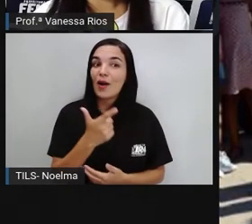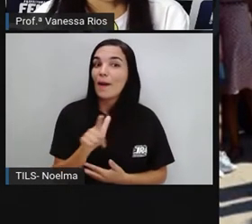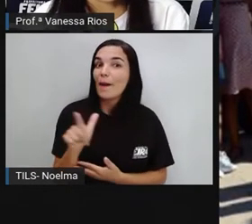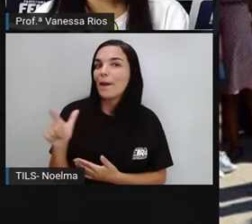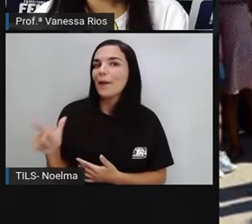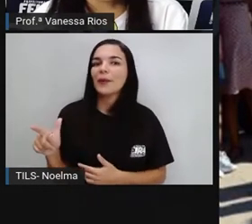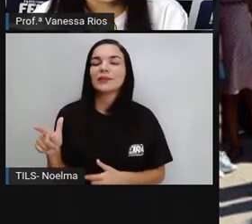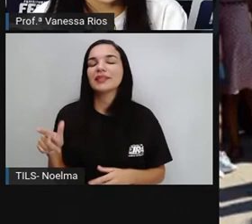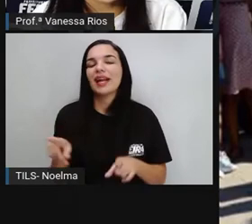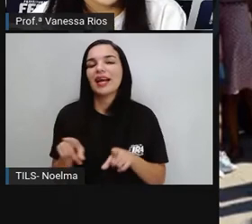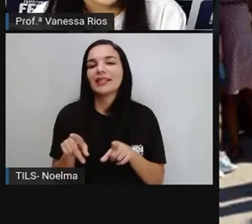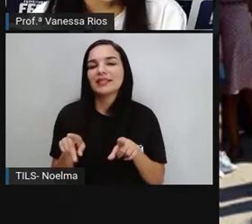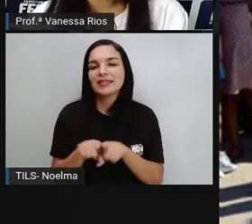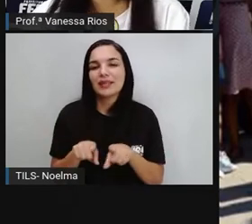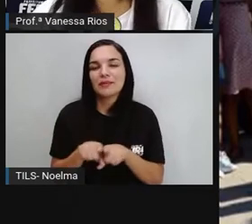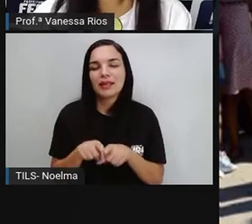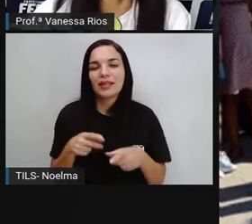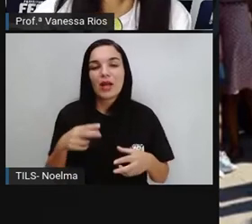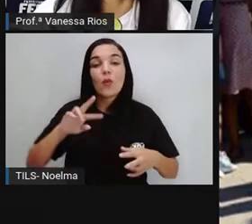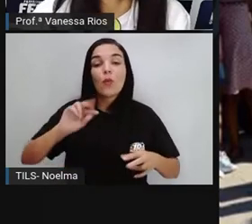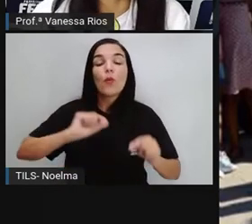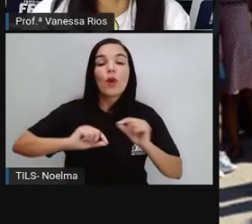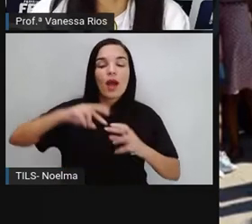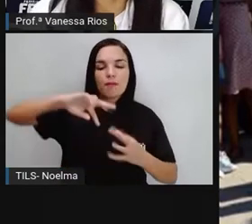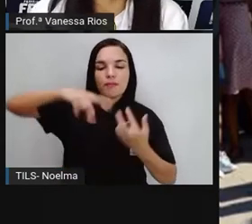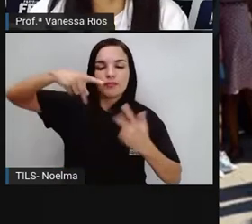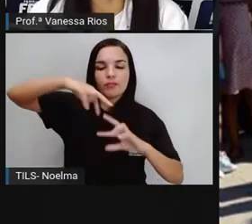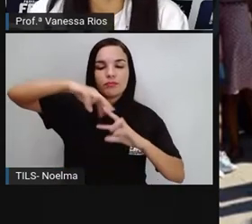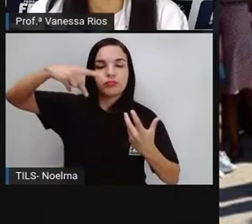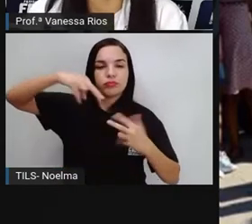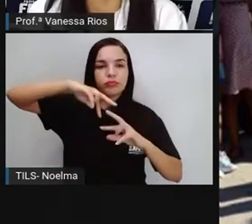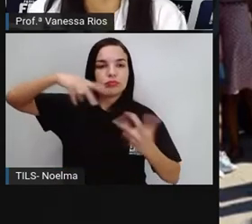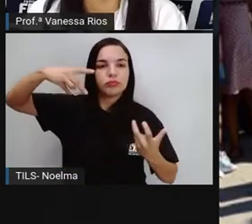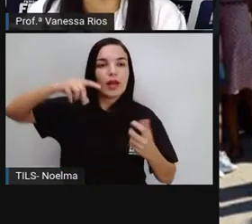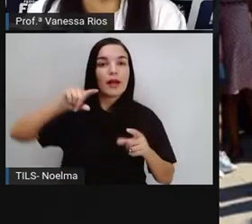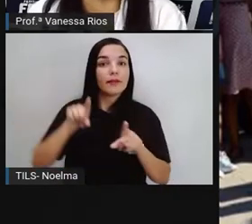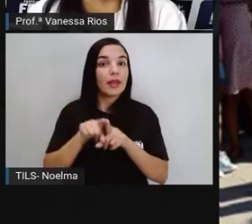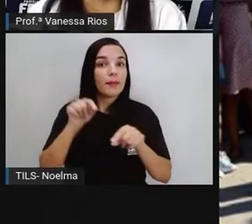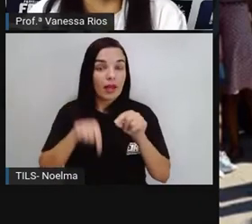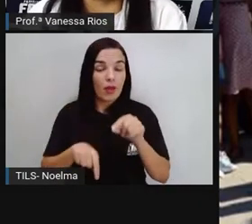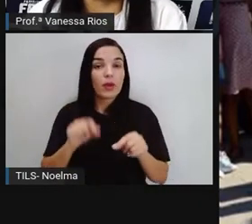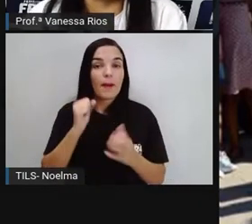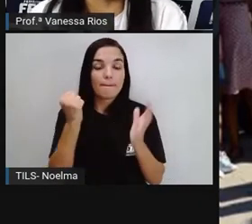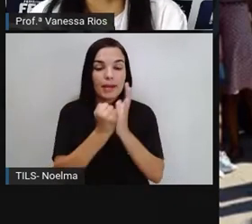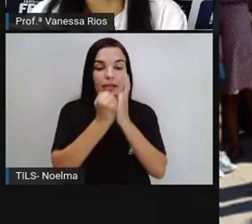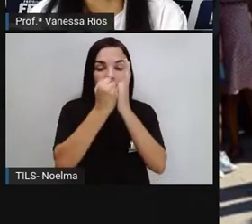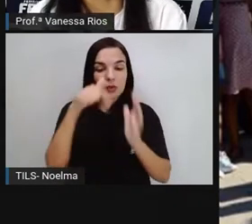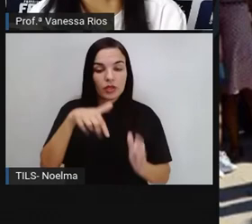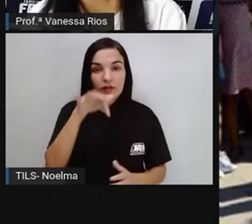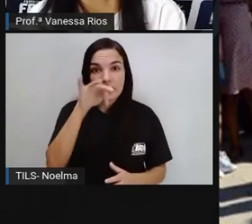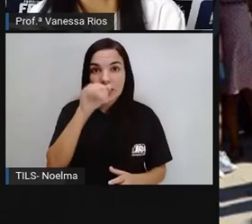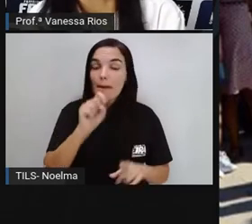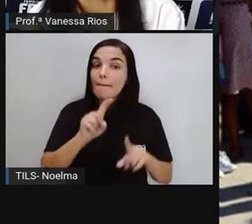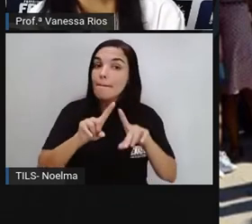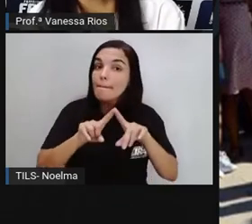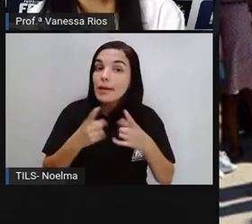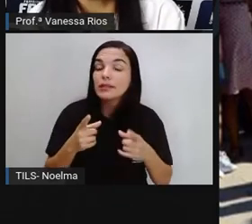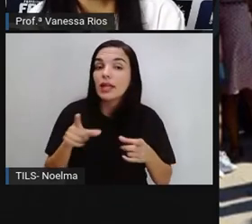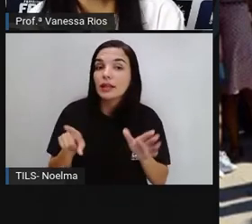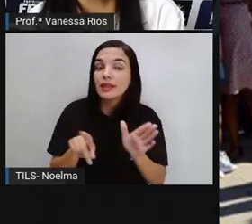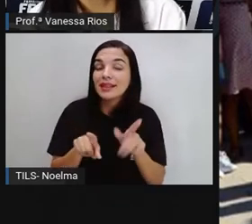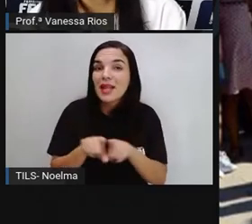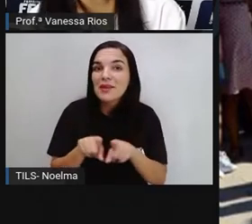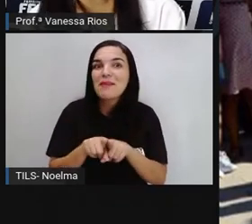Olha só, a capoeira. A capoeira é reconhecida como um patrimônio de Feira de Santana, mas também é reconhecida